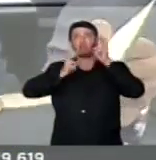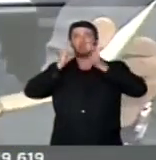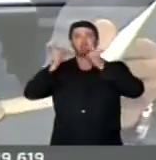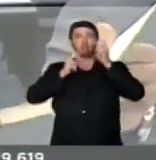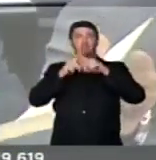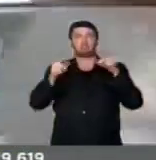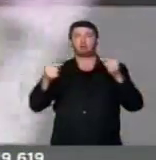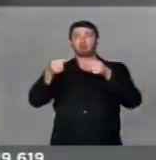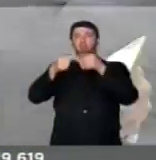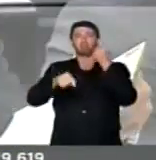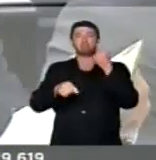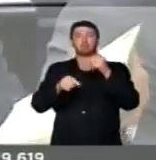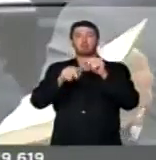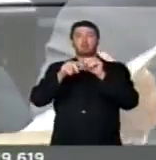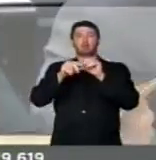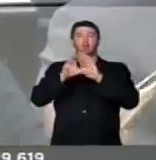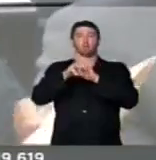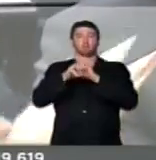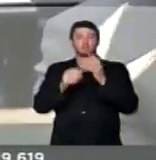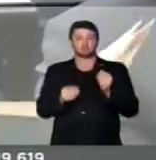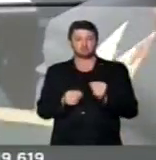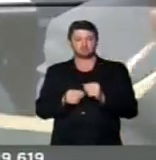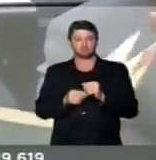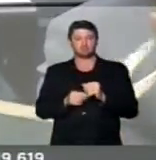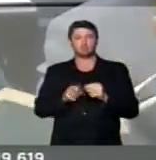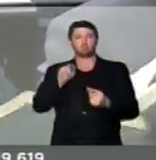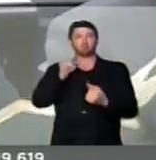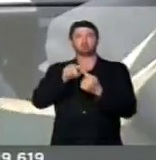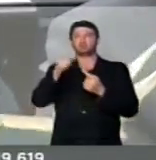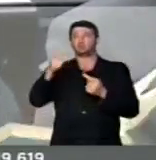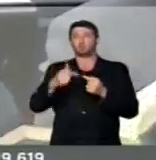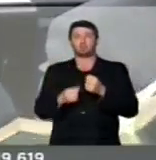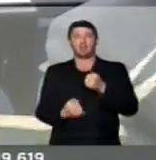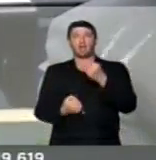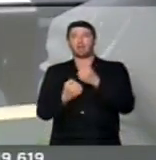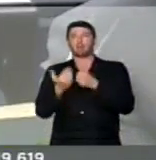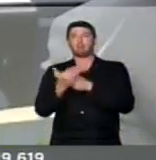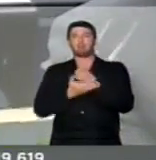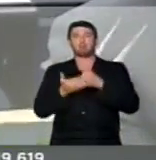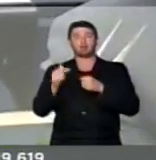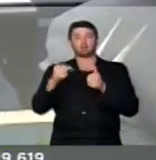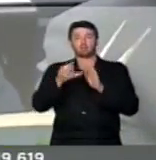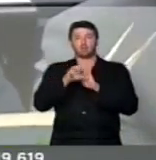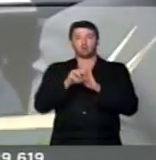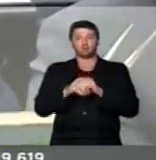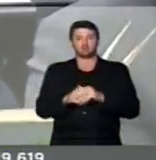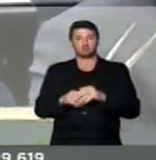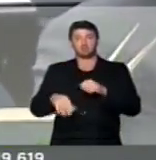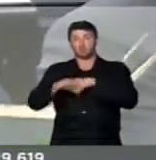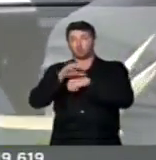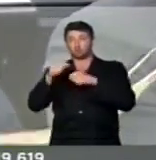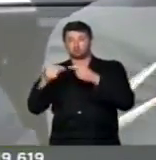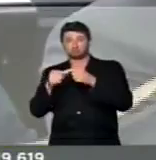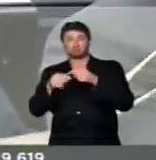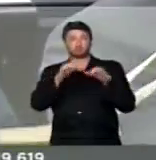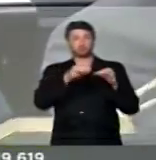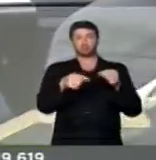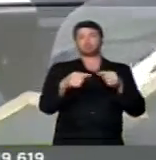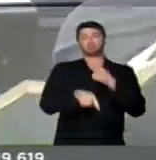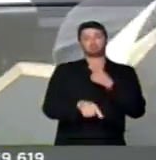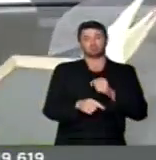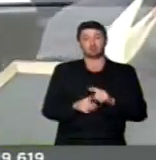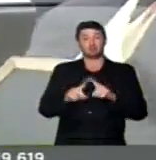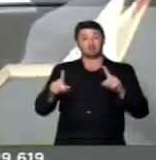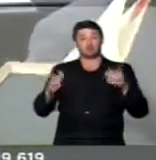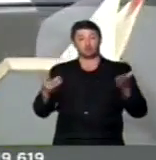sem fundamento, sem nenhuma razão e sem sustentação, quer constitucional, quer jurídica.